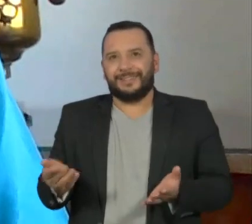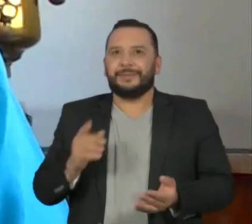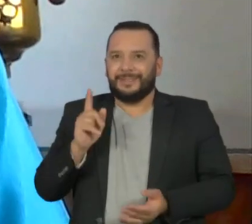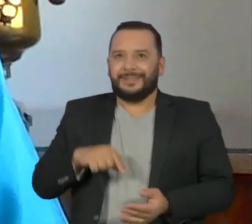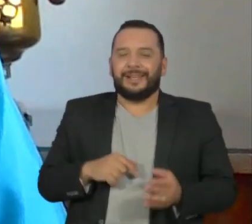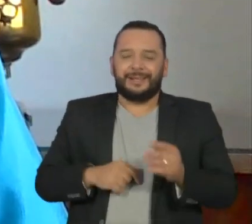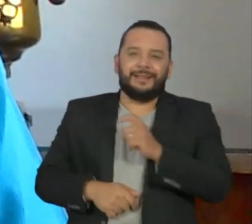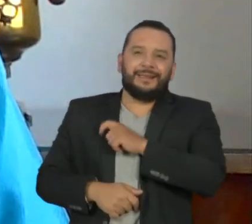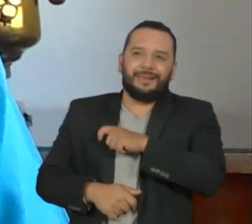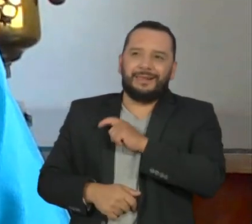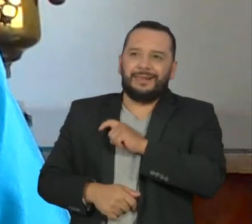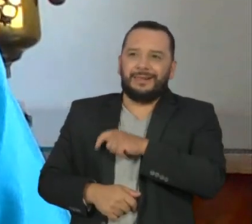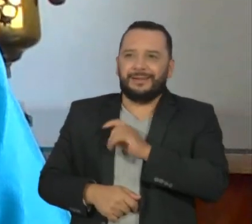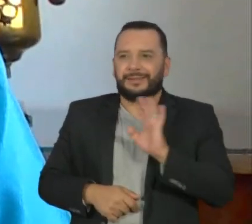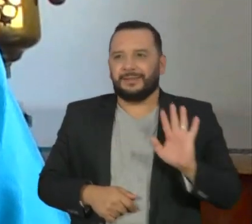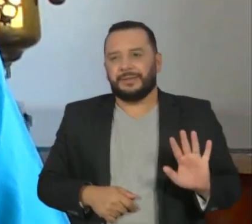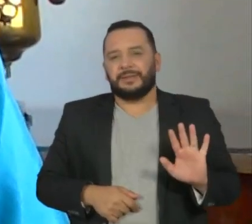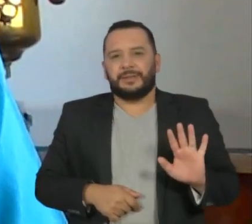dúvida alguma.